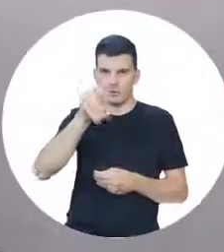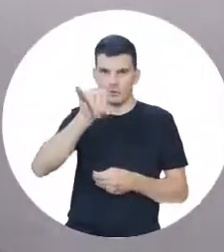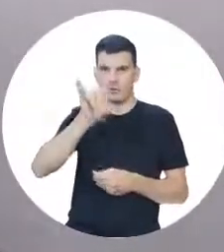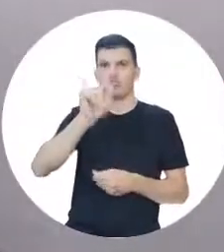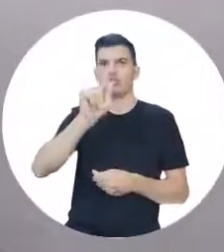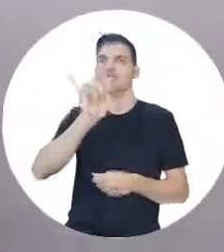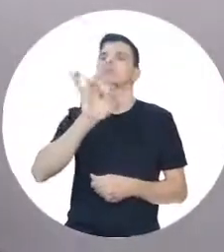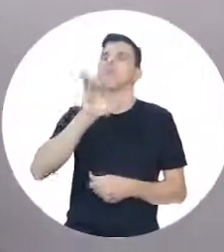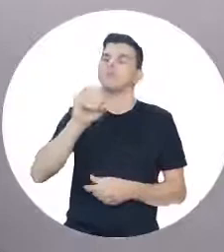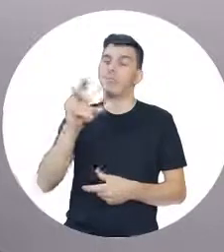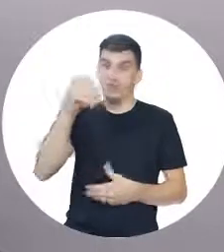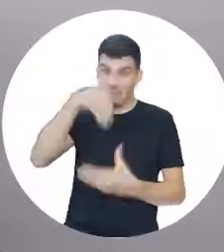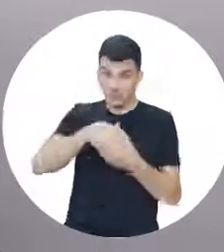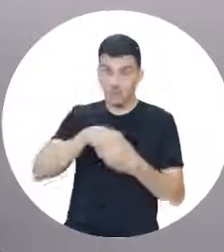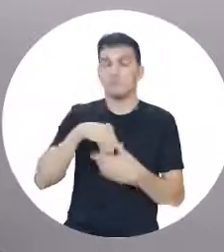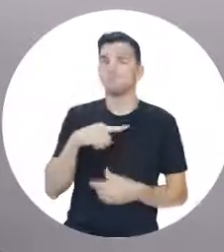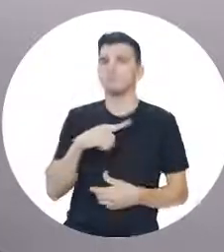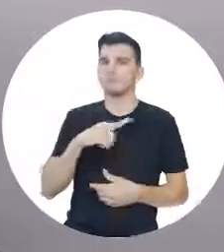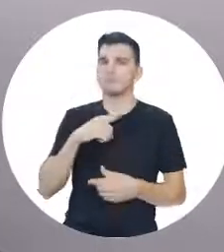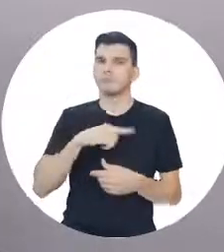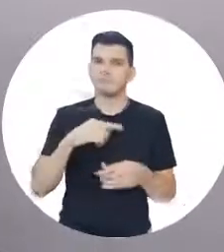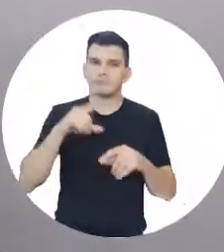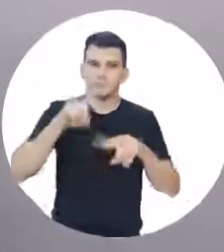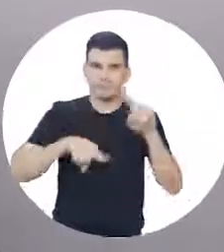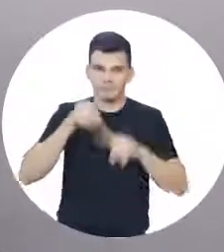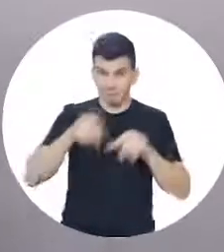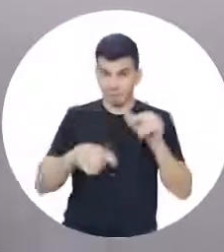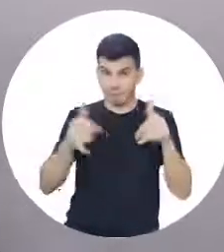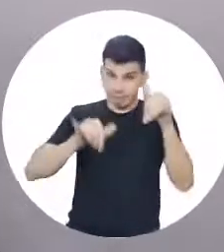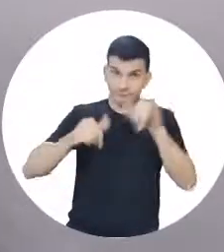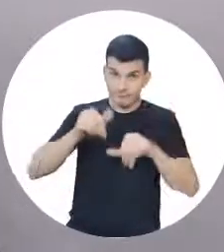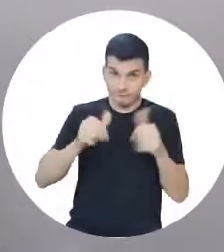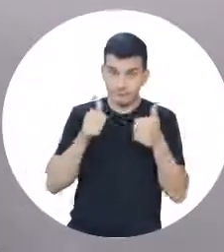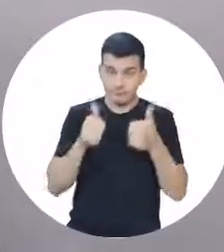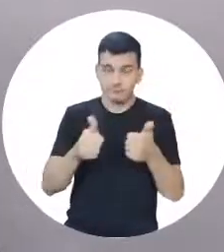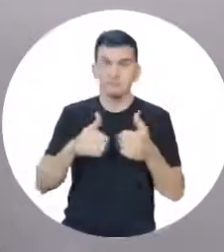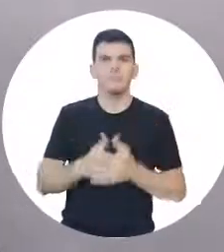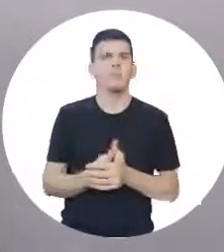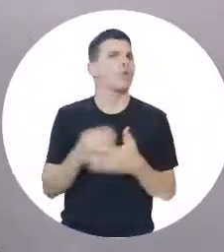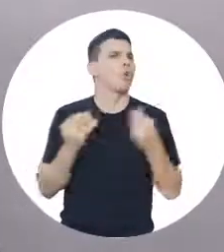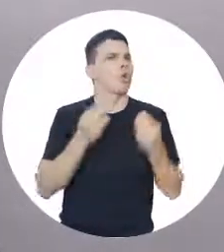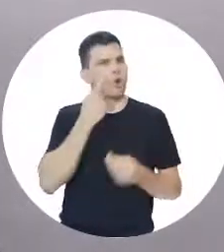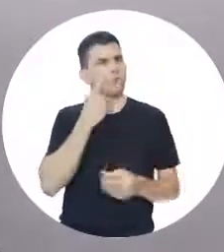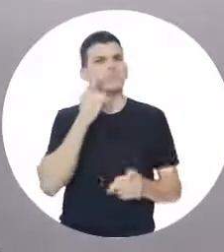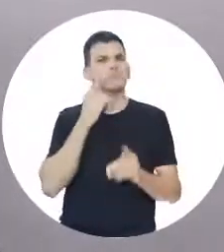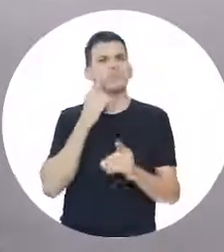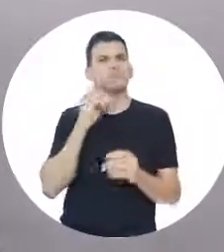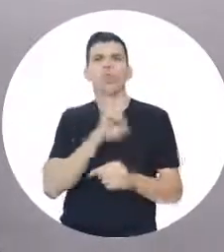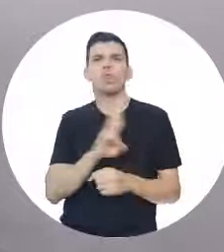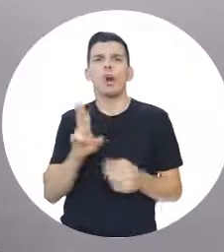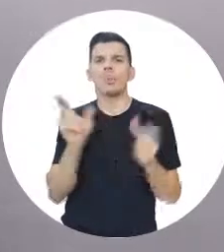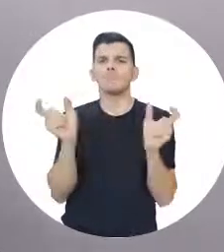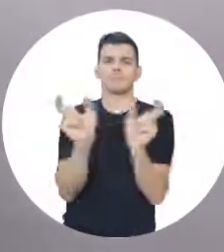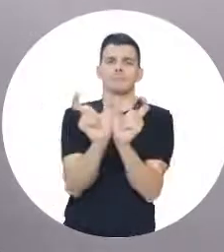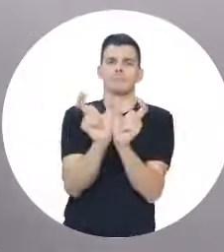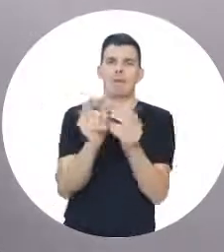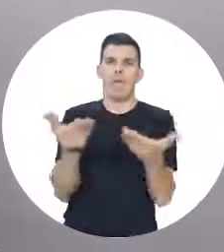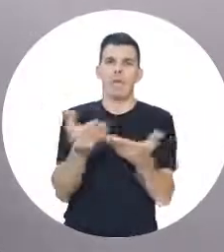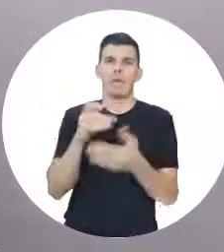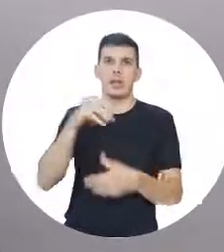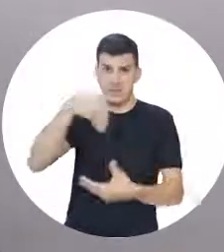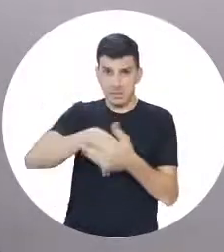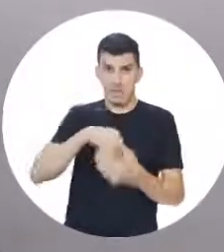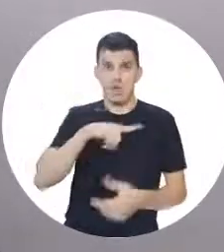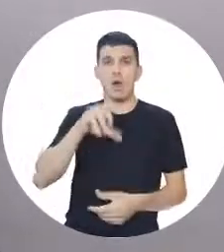nomenclatura. Existe oxigênio na sua fórmula molecular. Ok? Como que eu dou um nome para